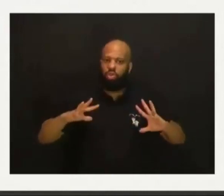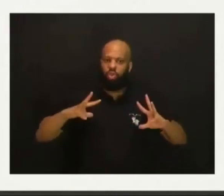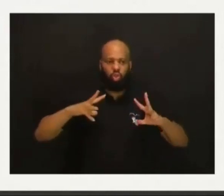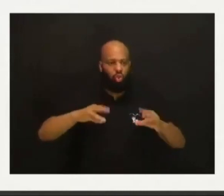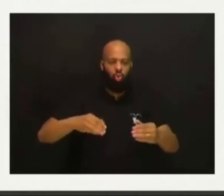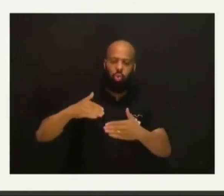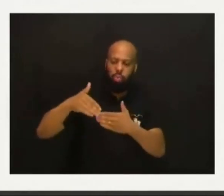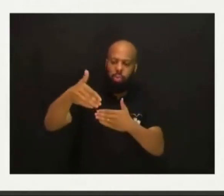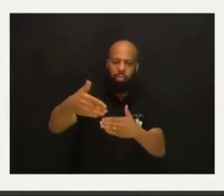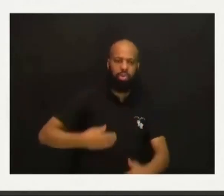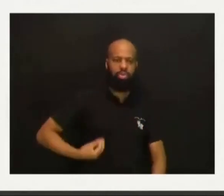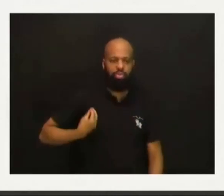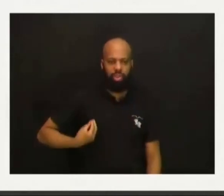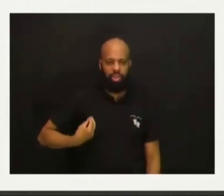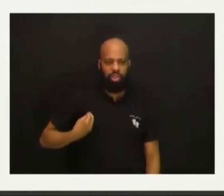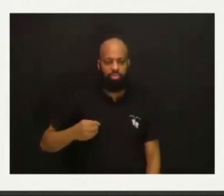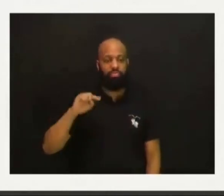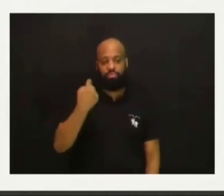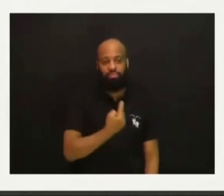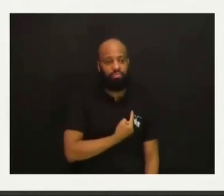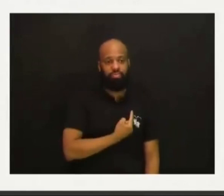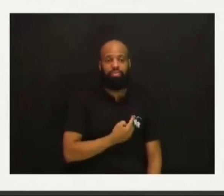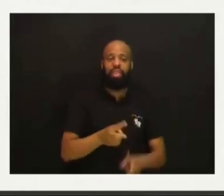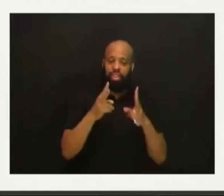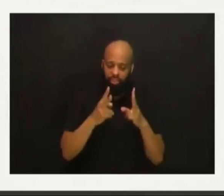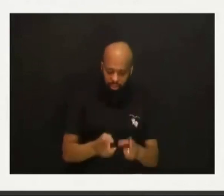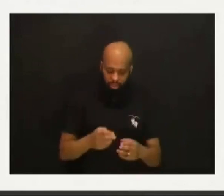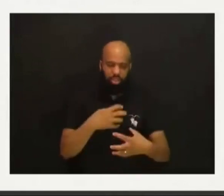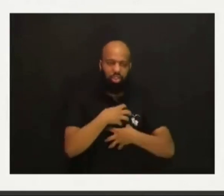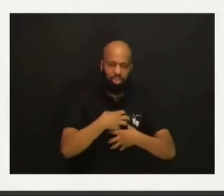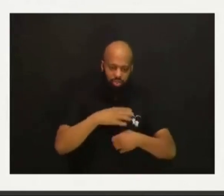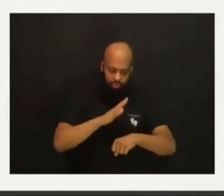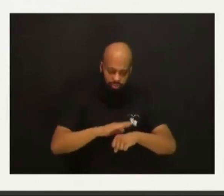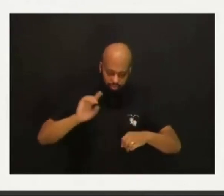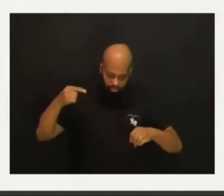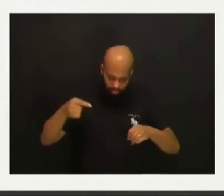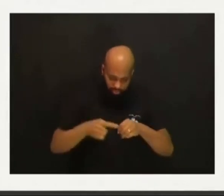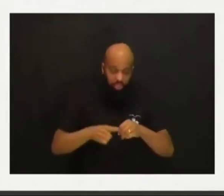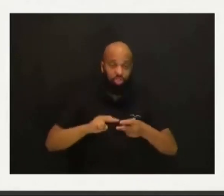vida. Nós somos exatamente aquela mesma constituição genética.